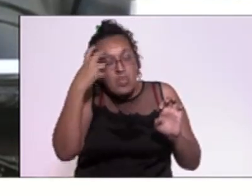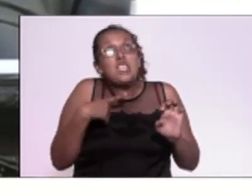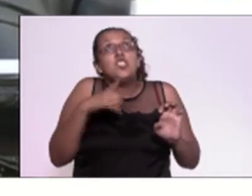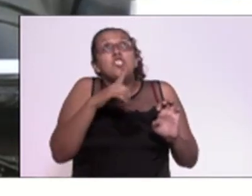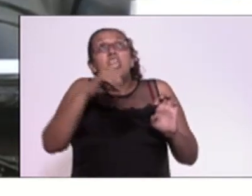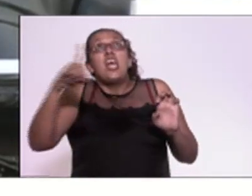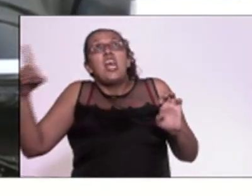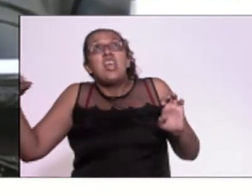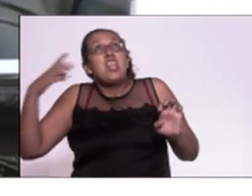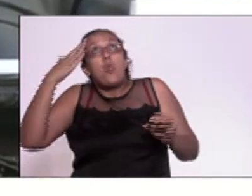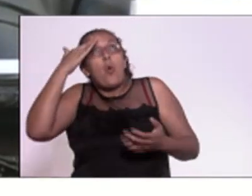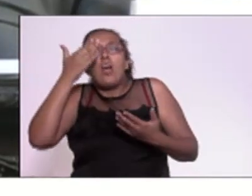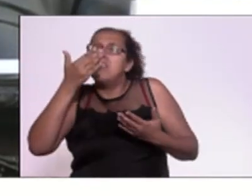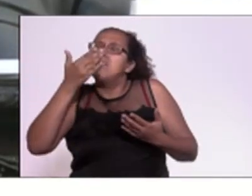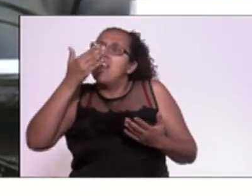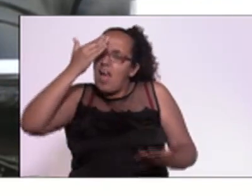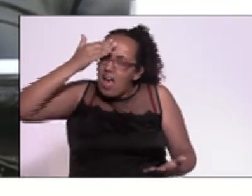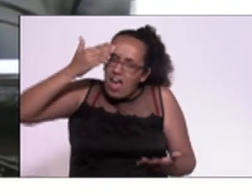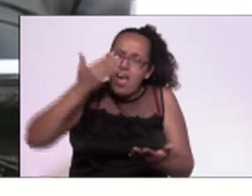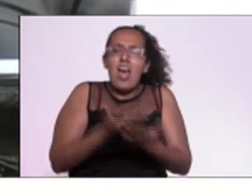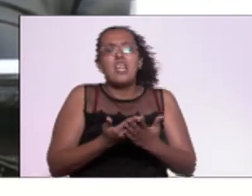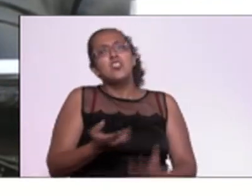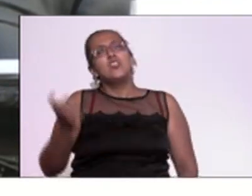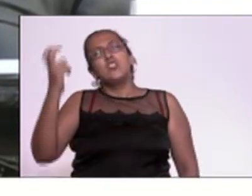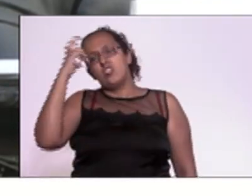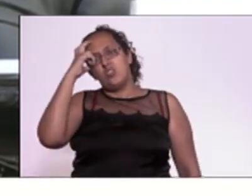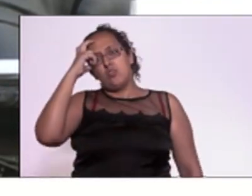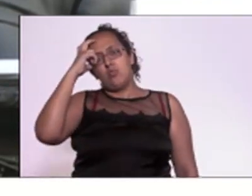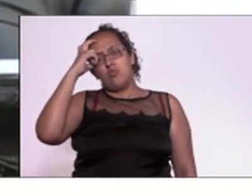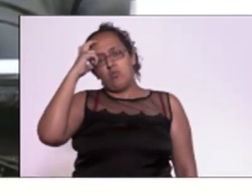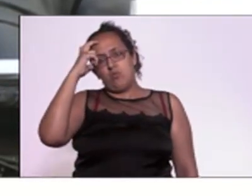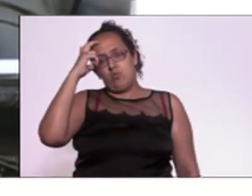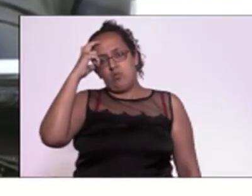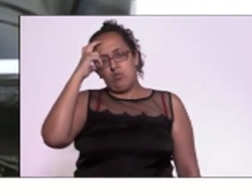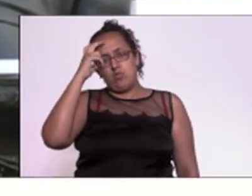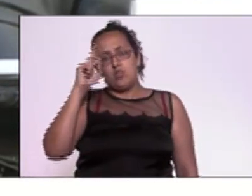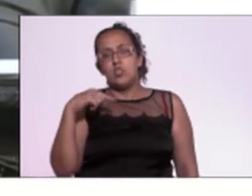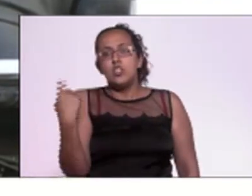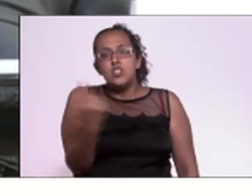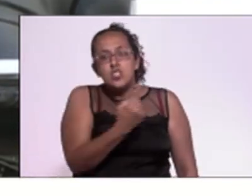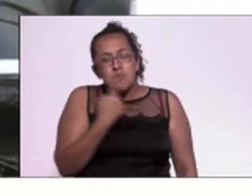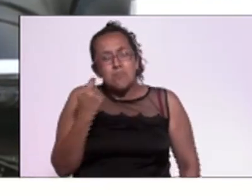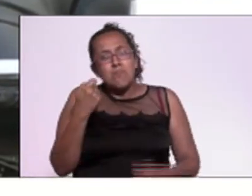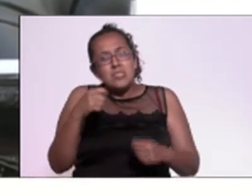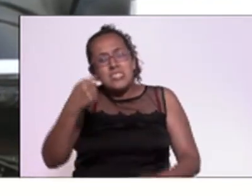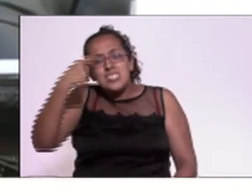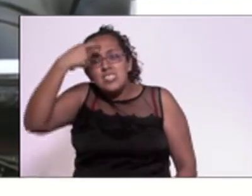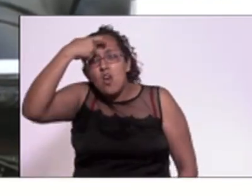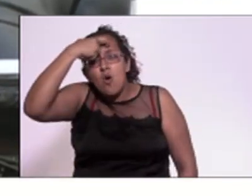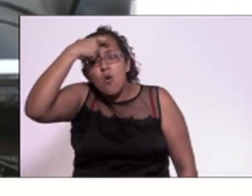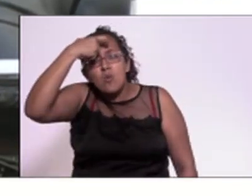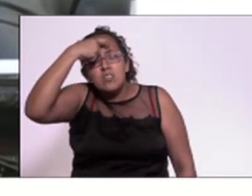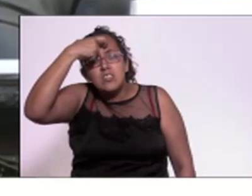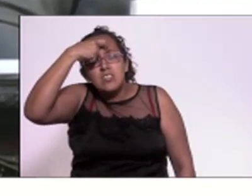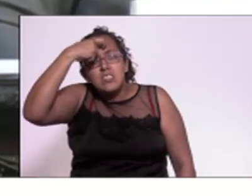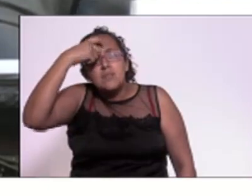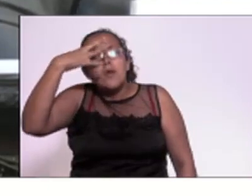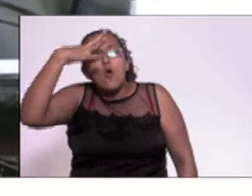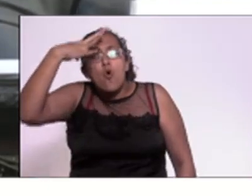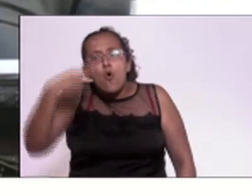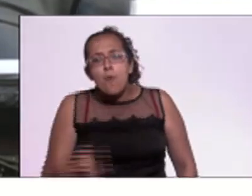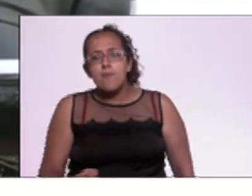vida. Hoje ver o Adailton recebendo essa honra, eu me sinto orgulhosíssimo de ter um meu amigo que